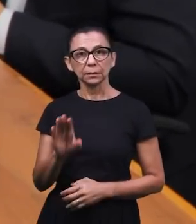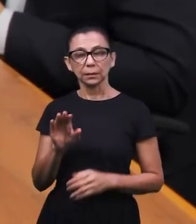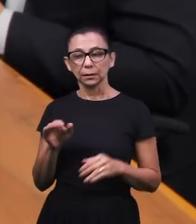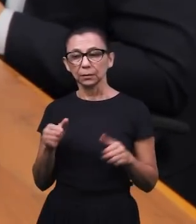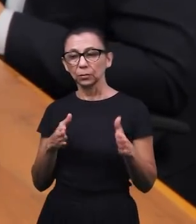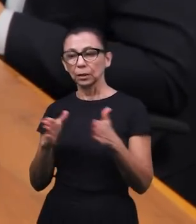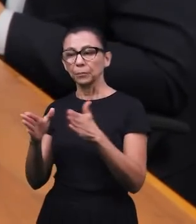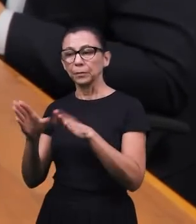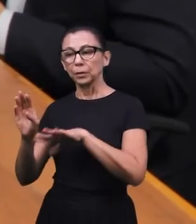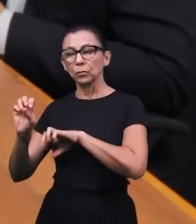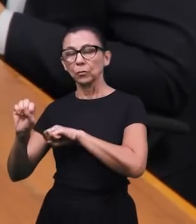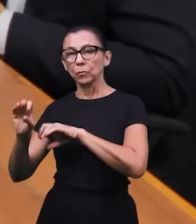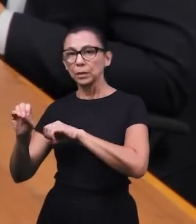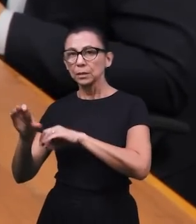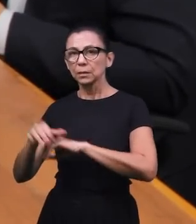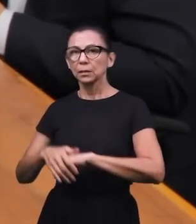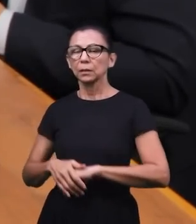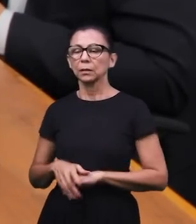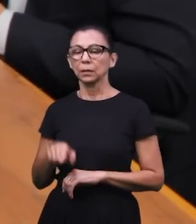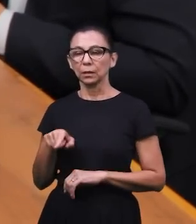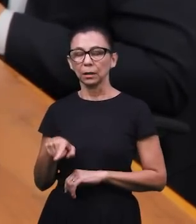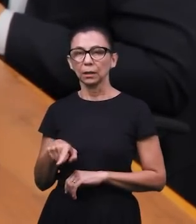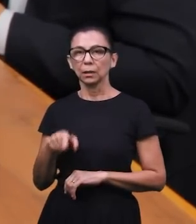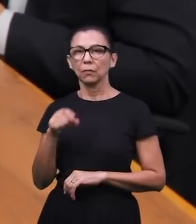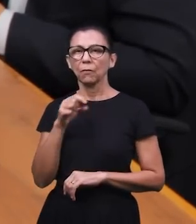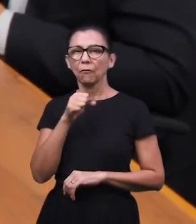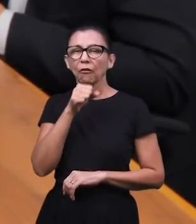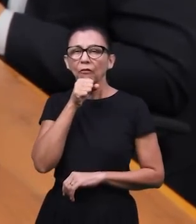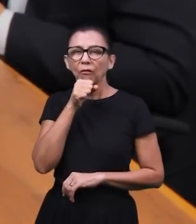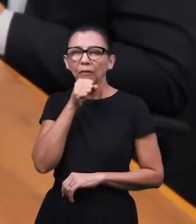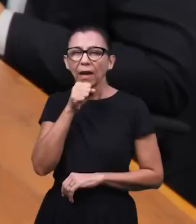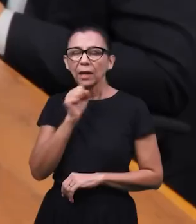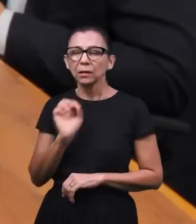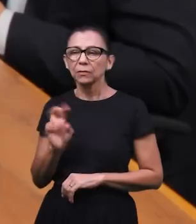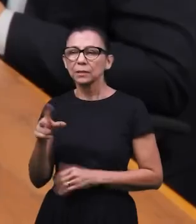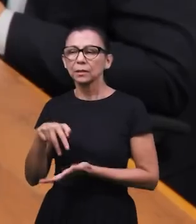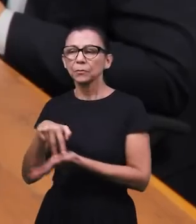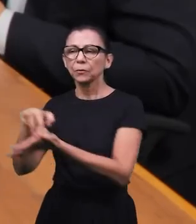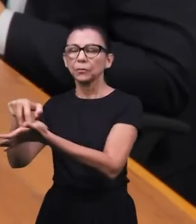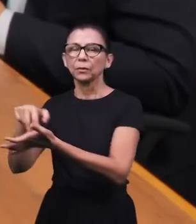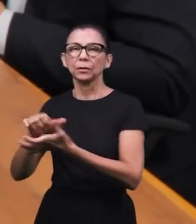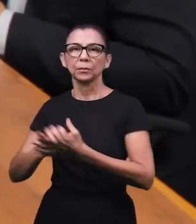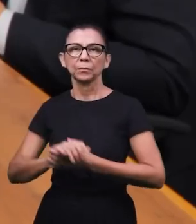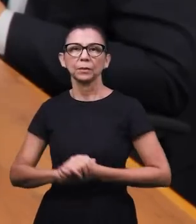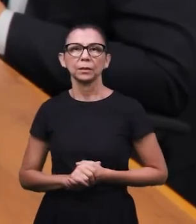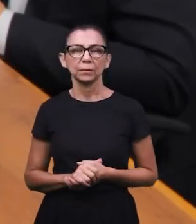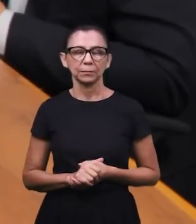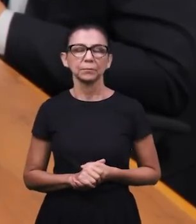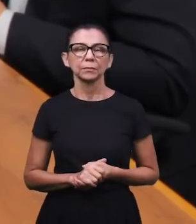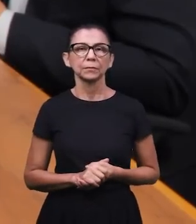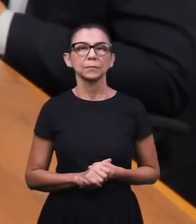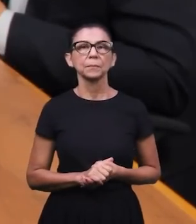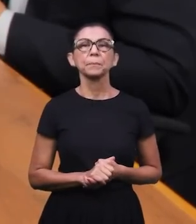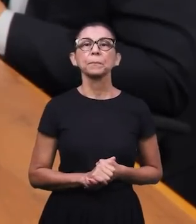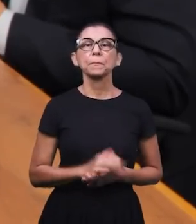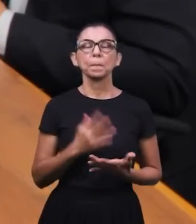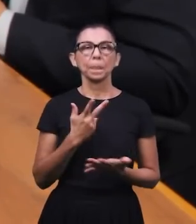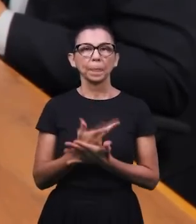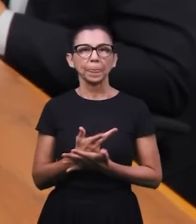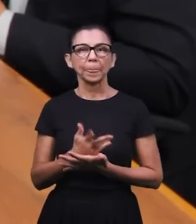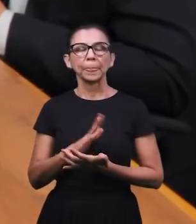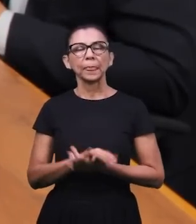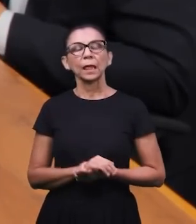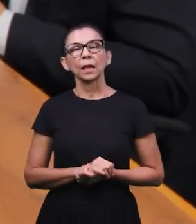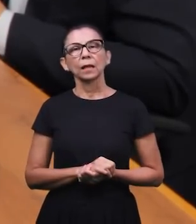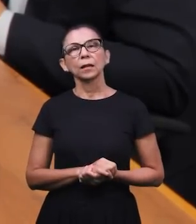andar e ainda, quando velho, não desviará dele. Isso aqui eu gosto de dar um exemplo bíblico muito importante, sabe? Porque às vezes os